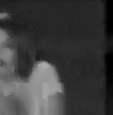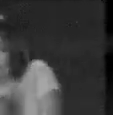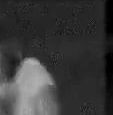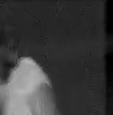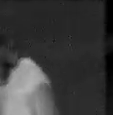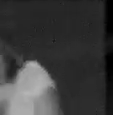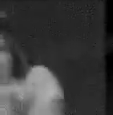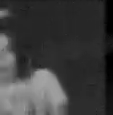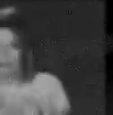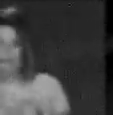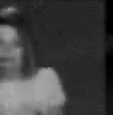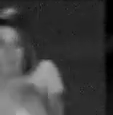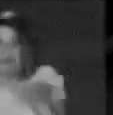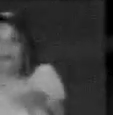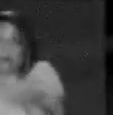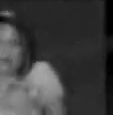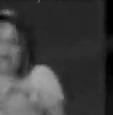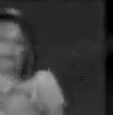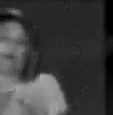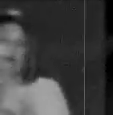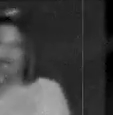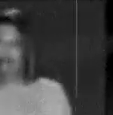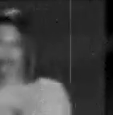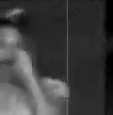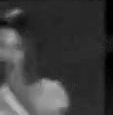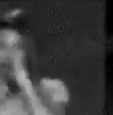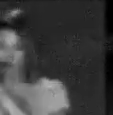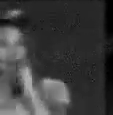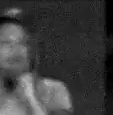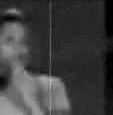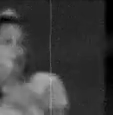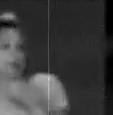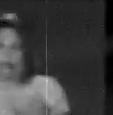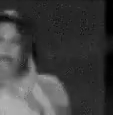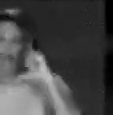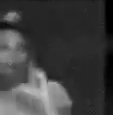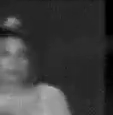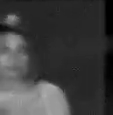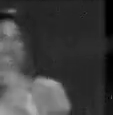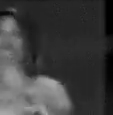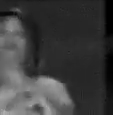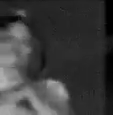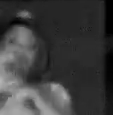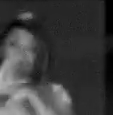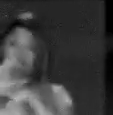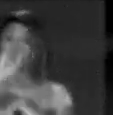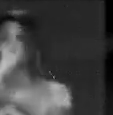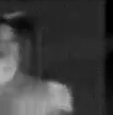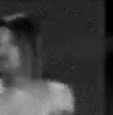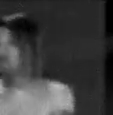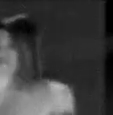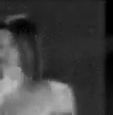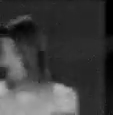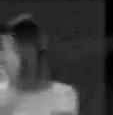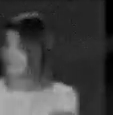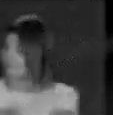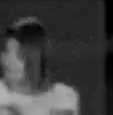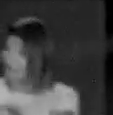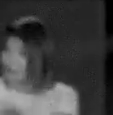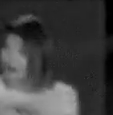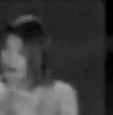o seu parque industrial de uma forma muito extensa. E o Brasil anunciou, com a Constituição de 88, uma profunda